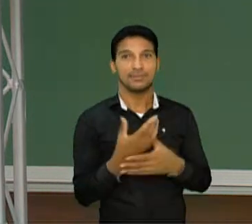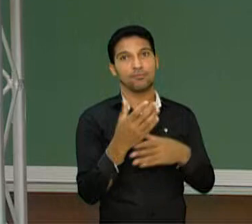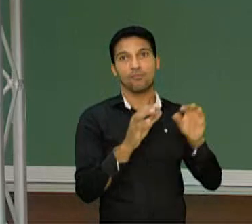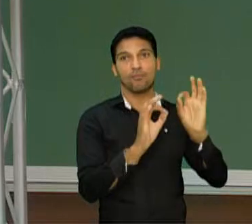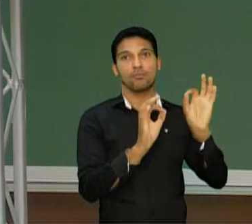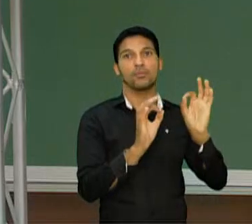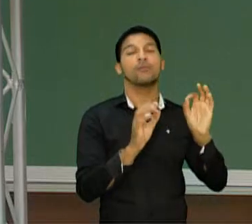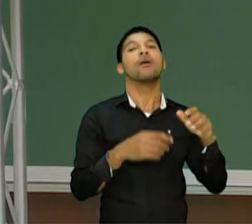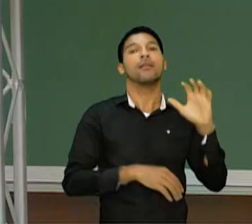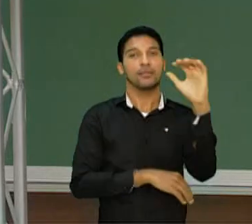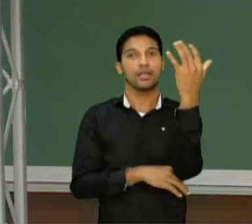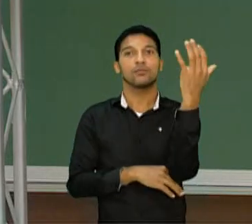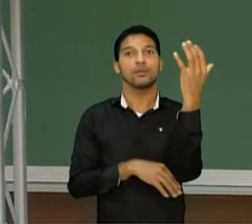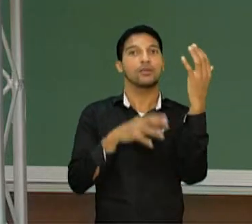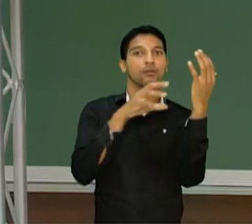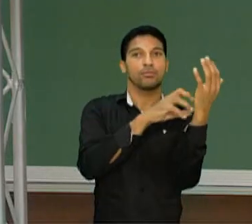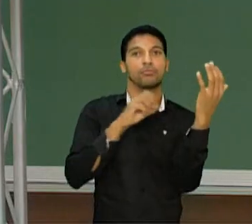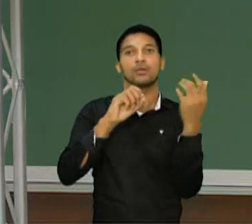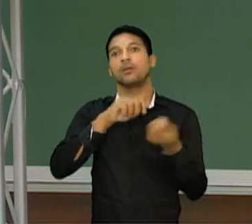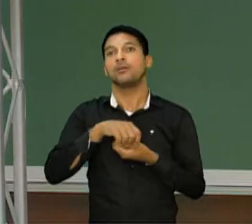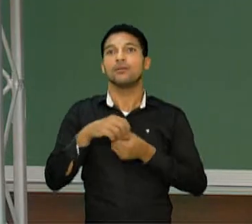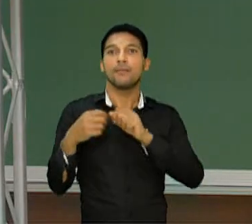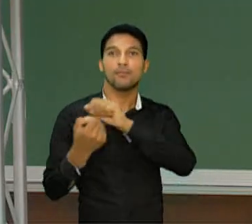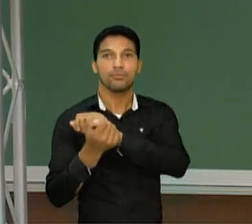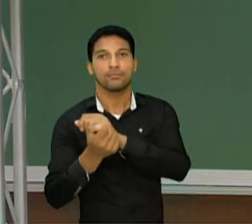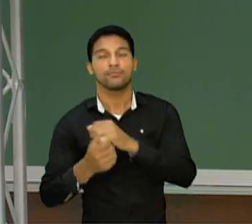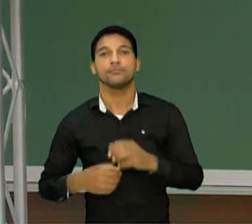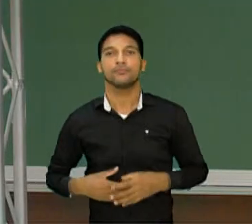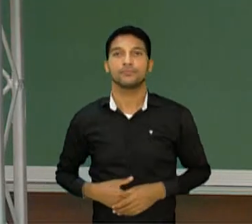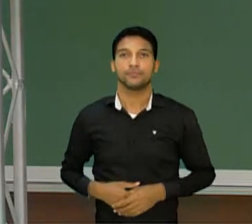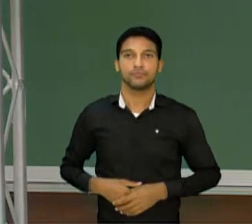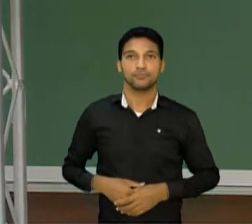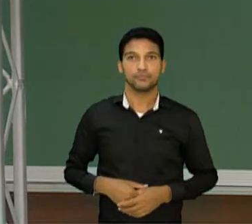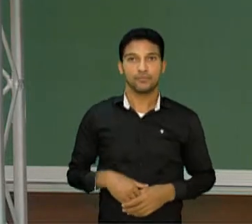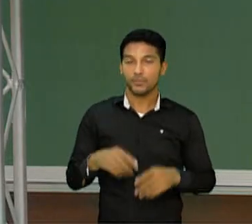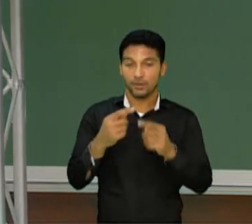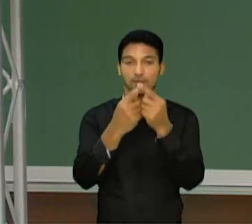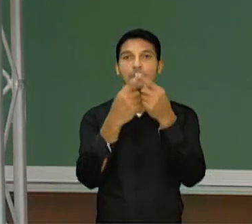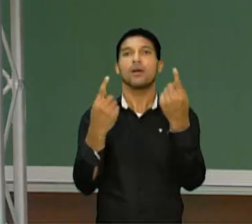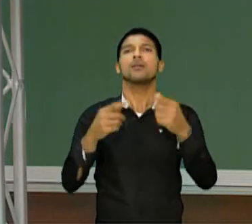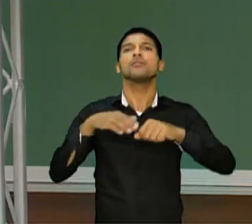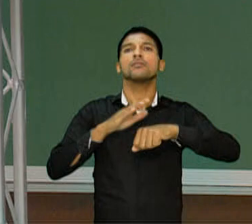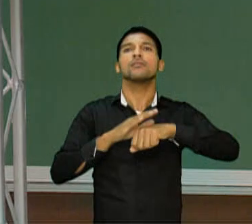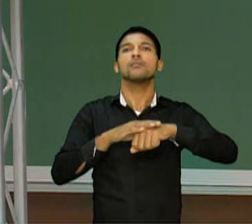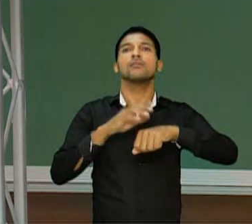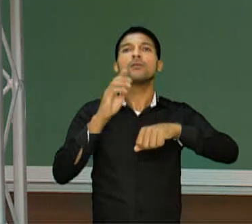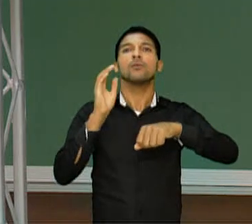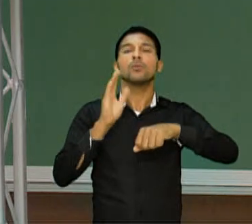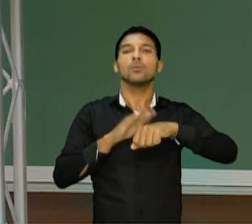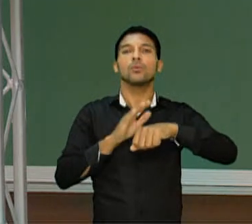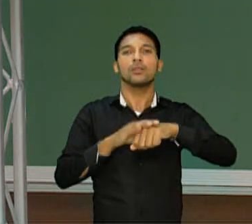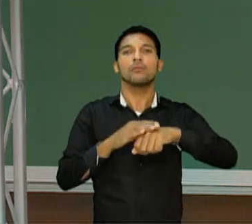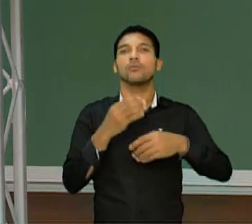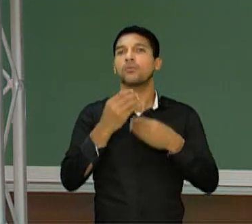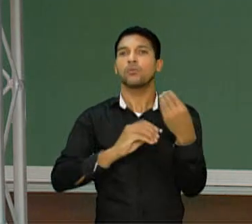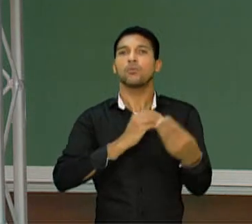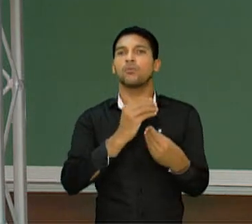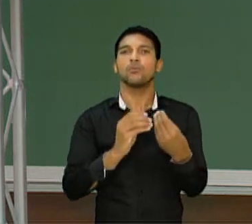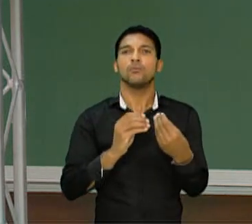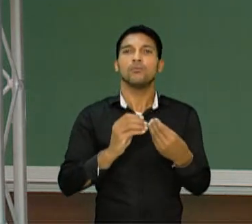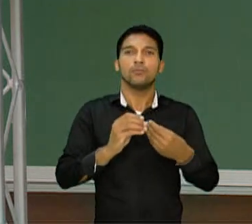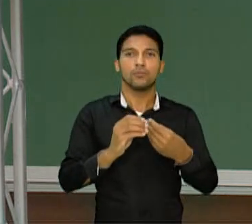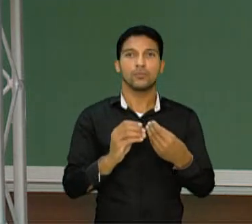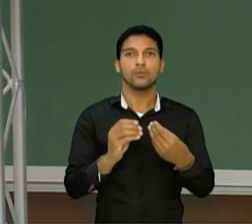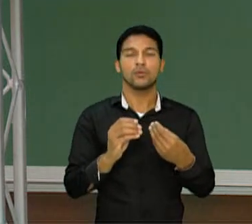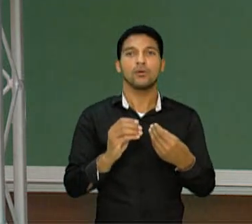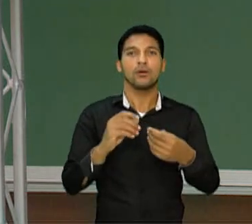Muitas vezes o que a gente fala mesmo é o resgate com relação ao tempo. Então, uma energia renovável é